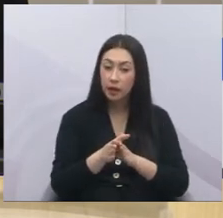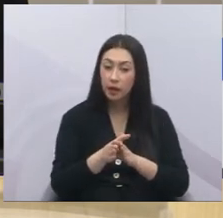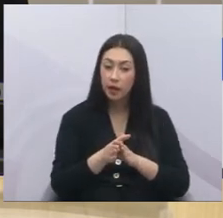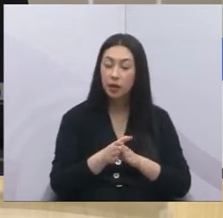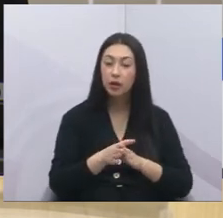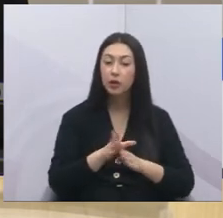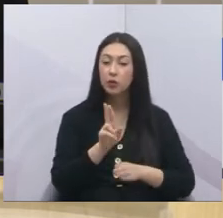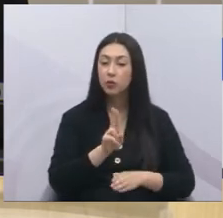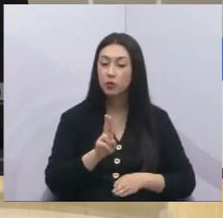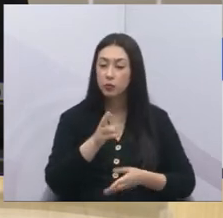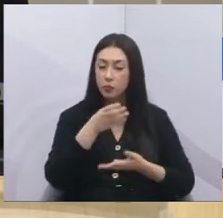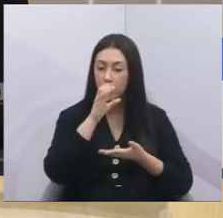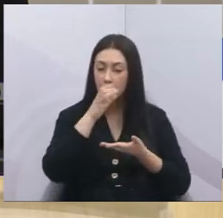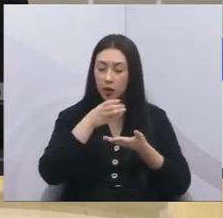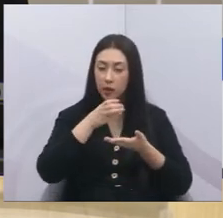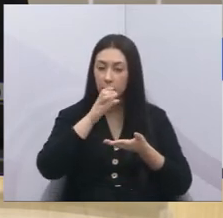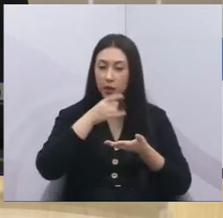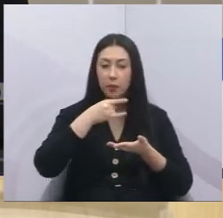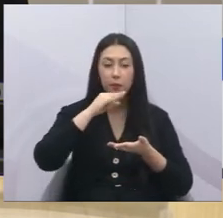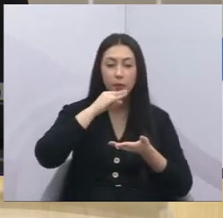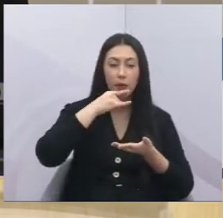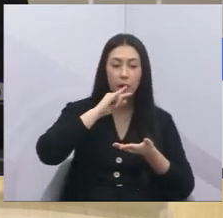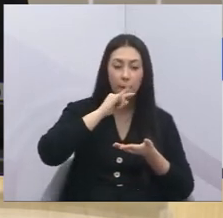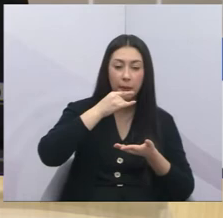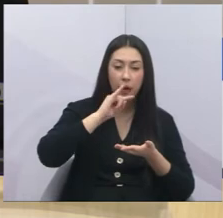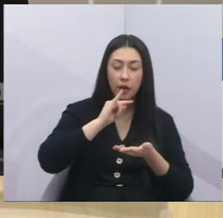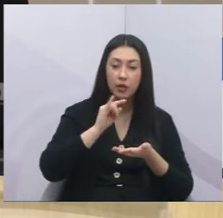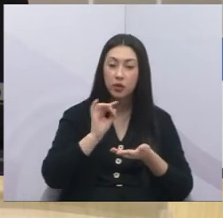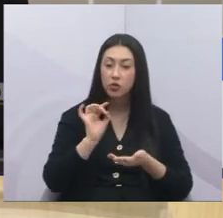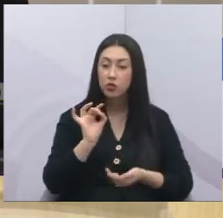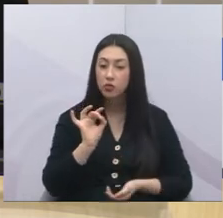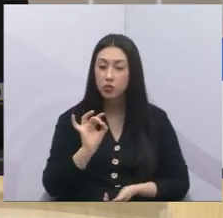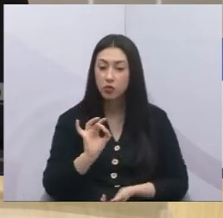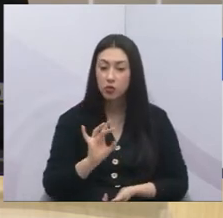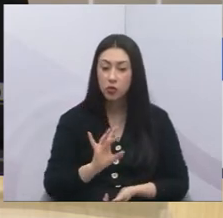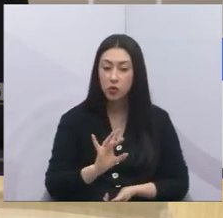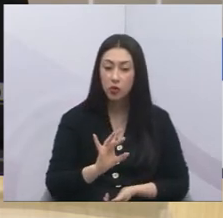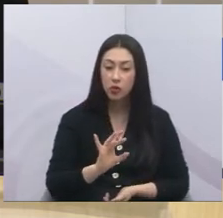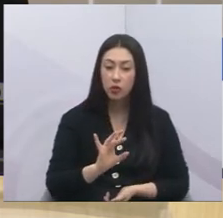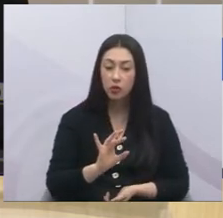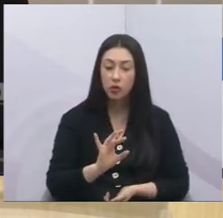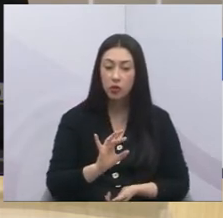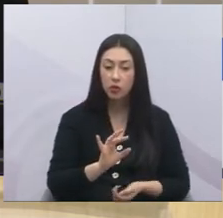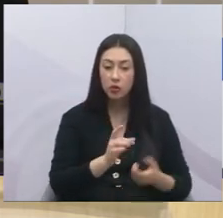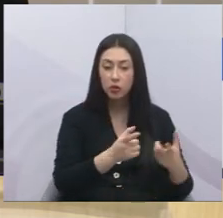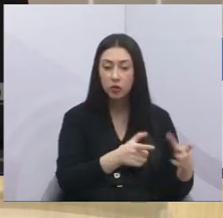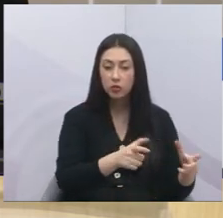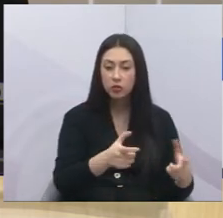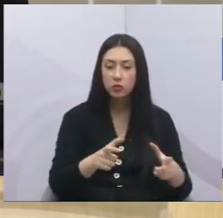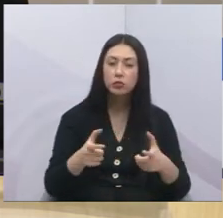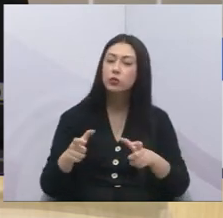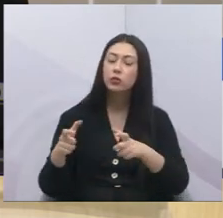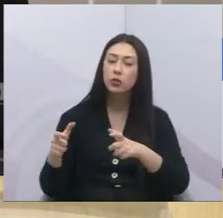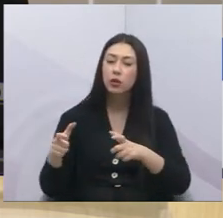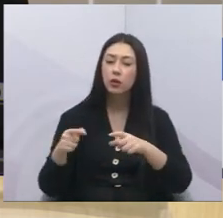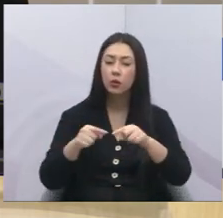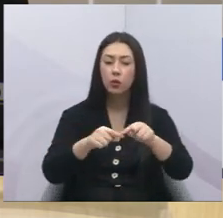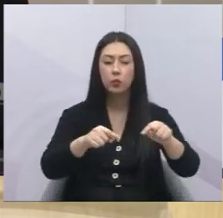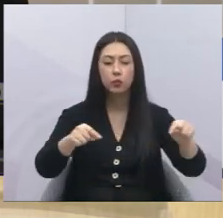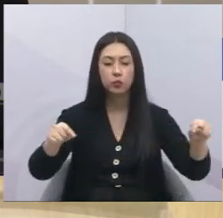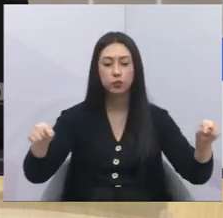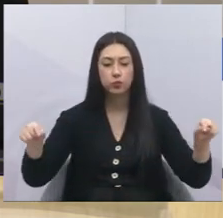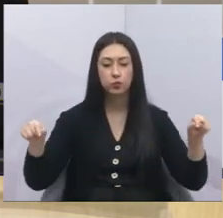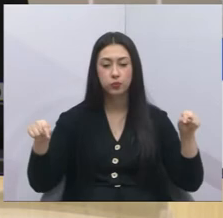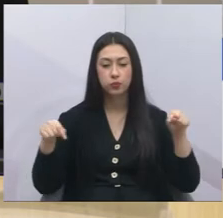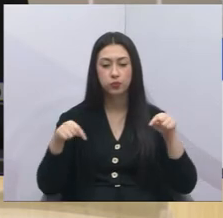nas respectivas porções de vias públicas que ficarem em torno